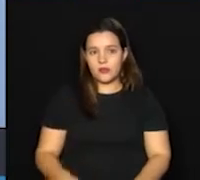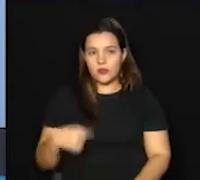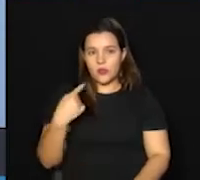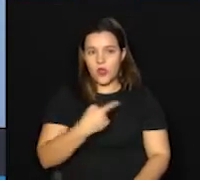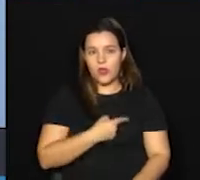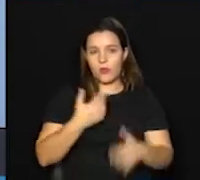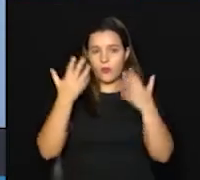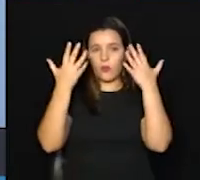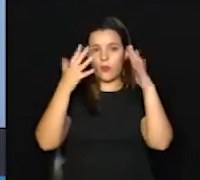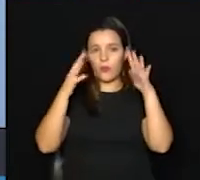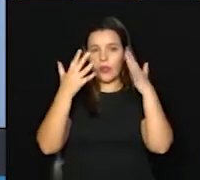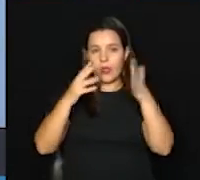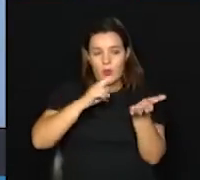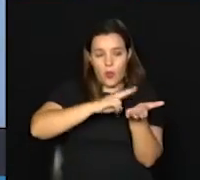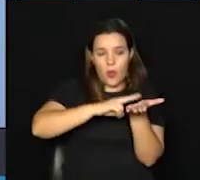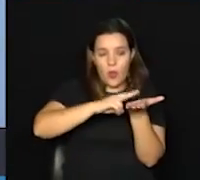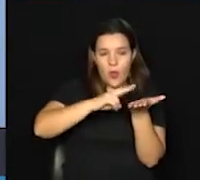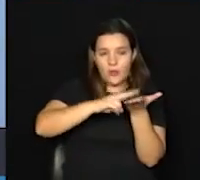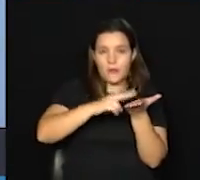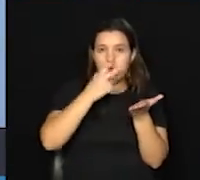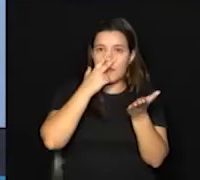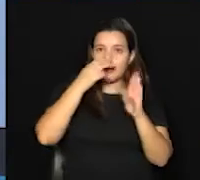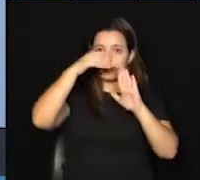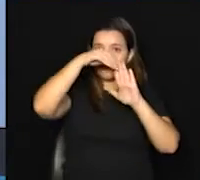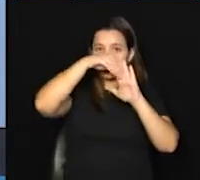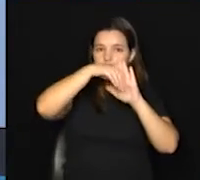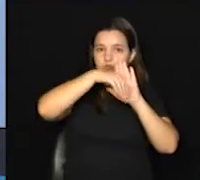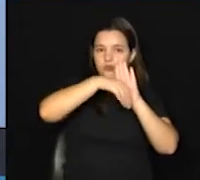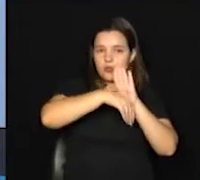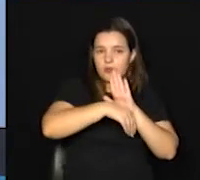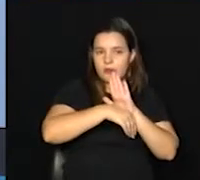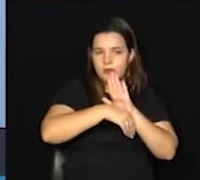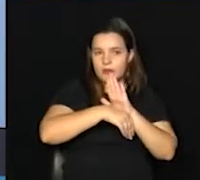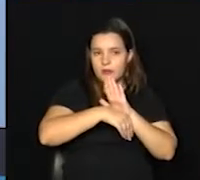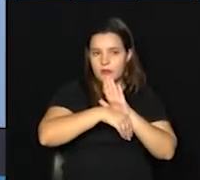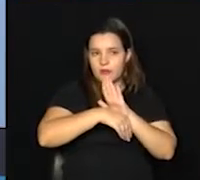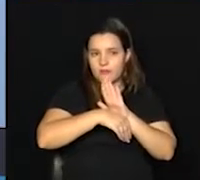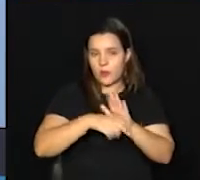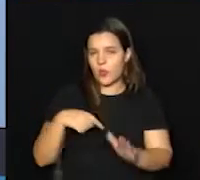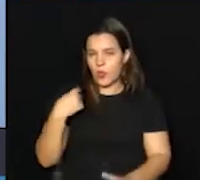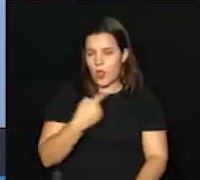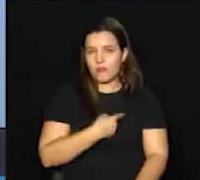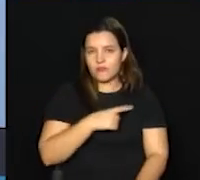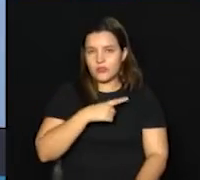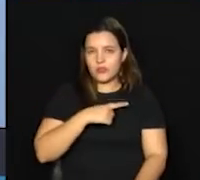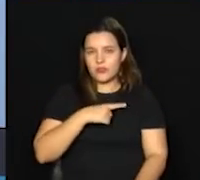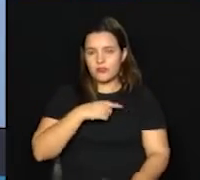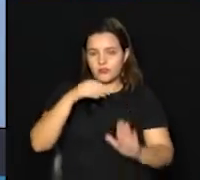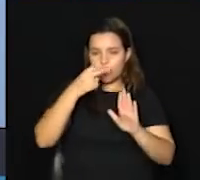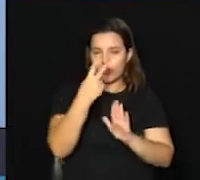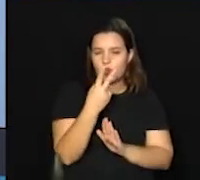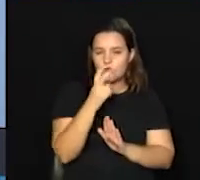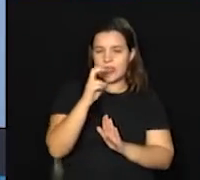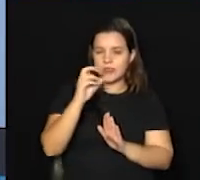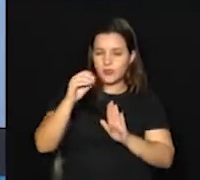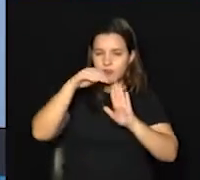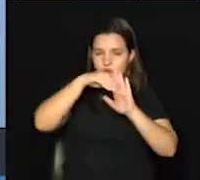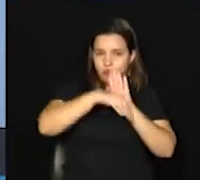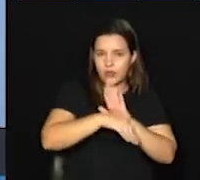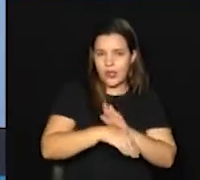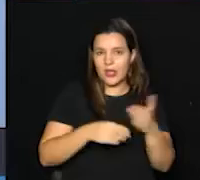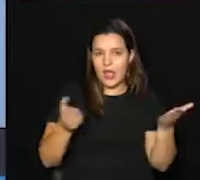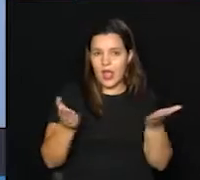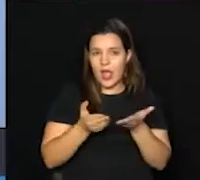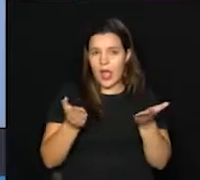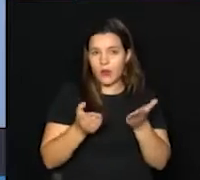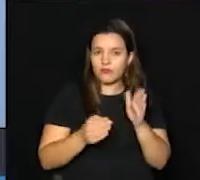comemorou a queda dessa internação abaixo, que foi a primeira semana que nós tivemos abaixo dos 250 e agora a gente